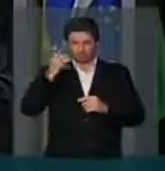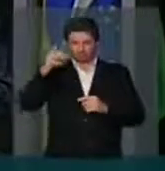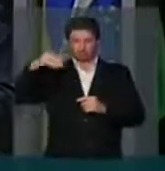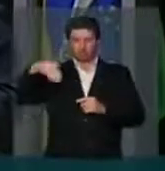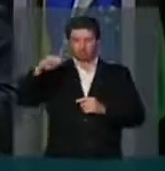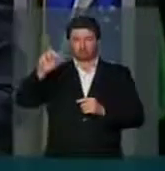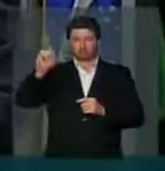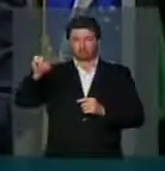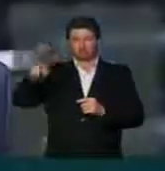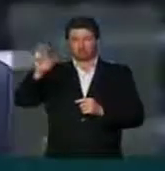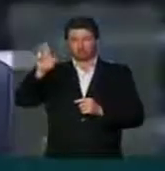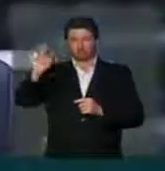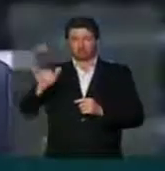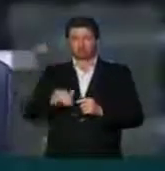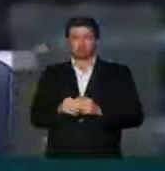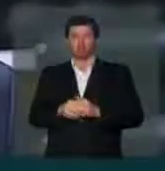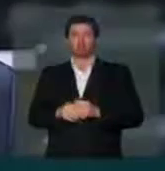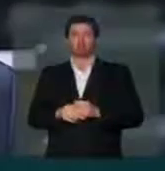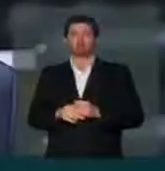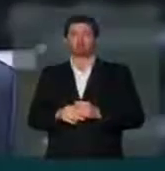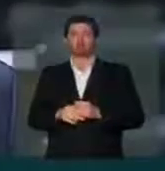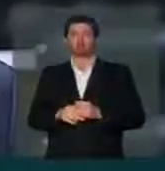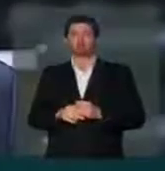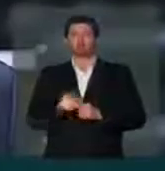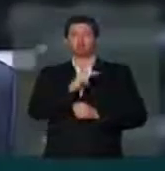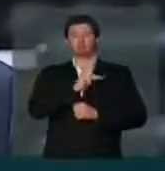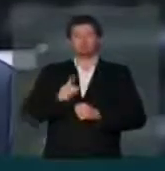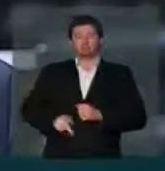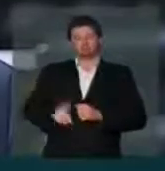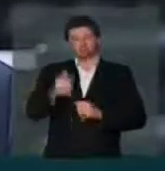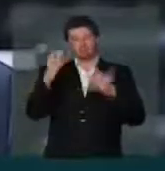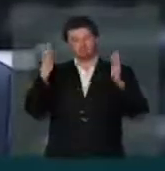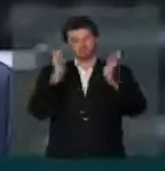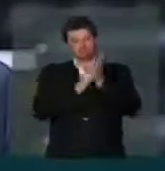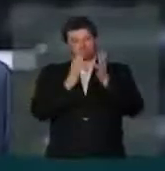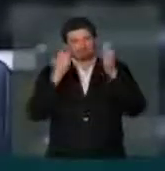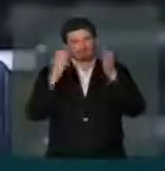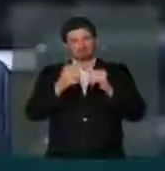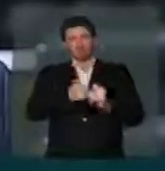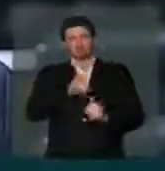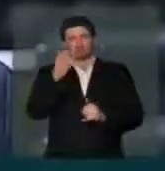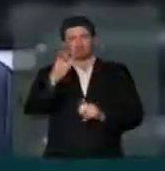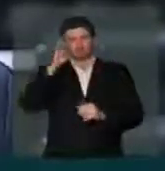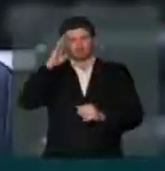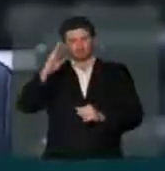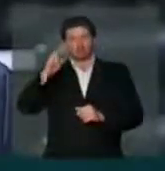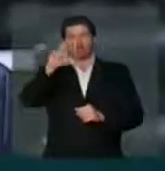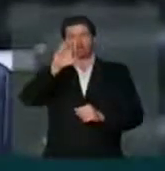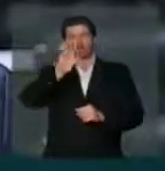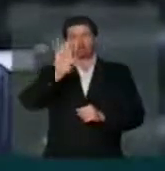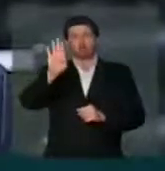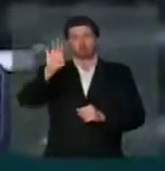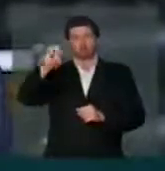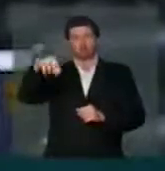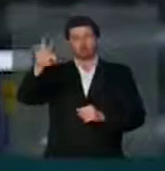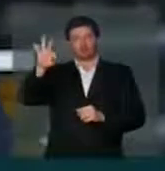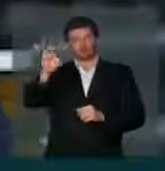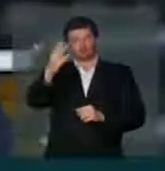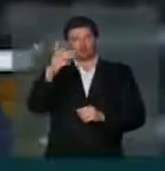Moser. Senhor presidente, eu quero aqui parabenizar o nosso orador do Grande Expediente, o deputado Lobe